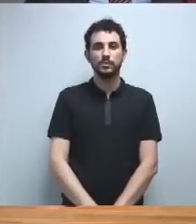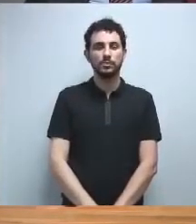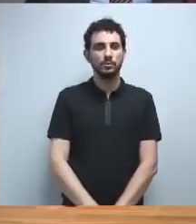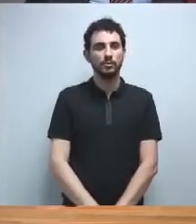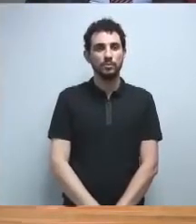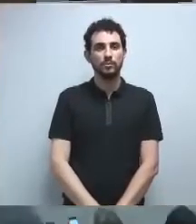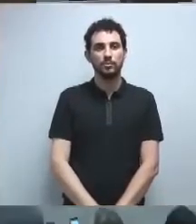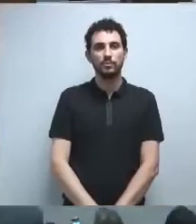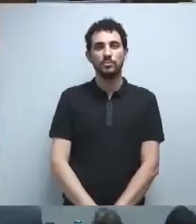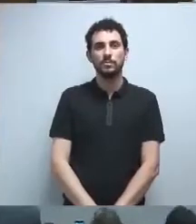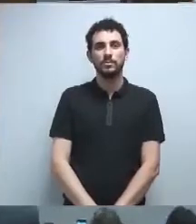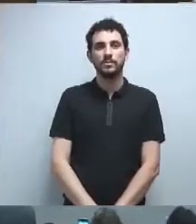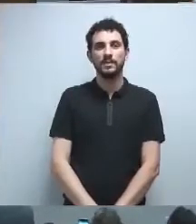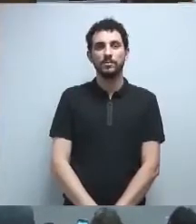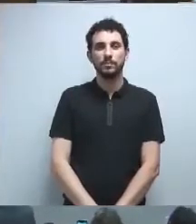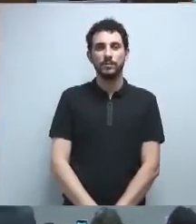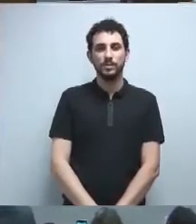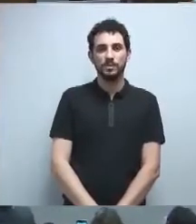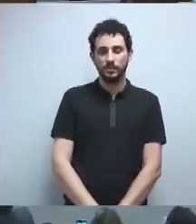fala